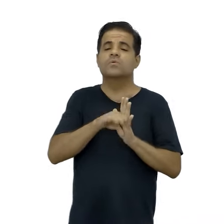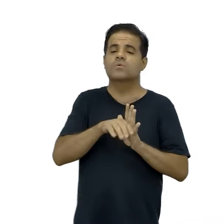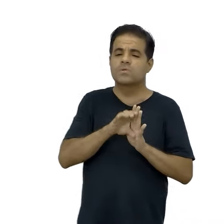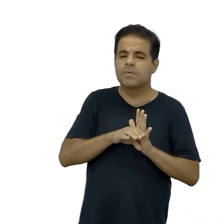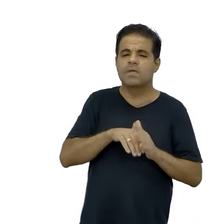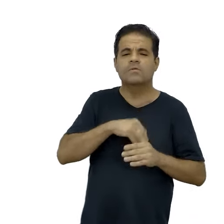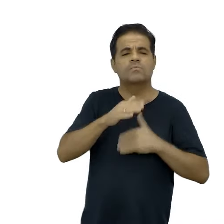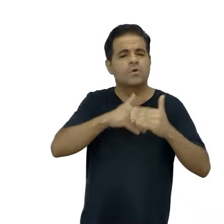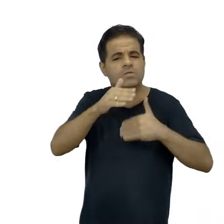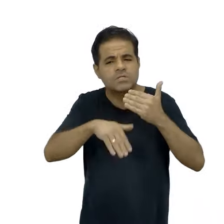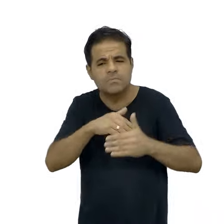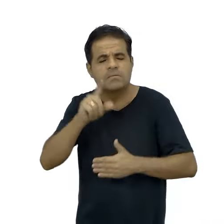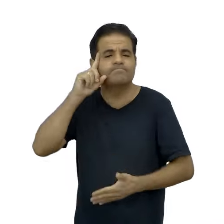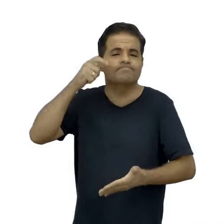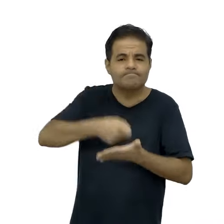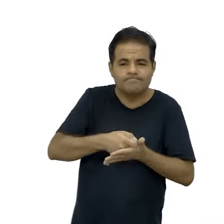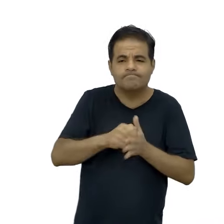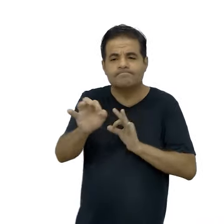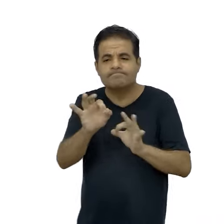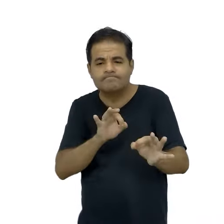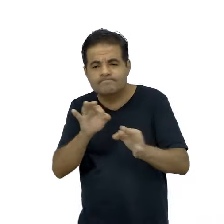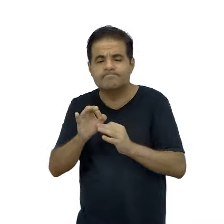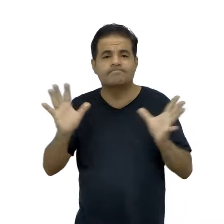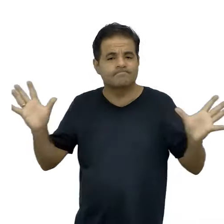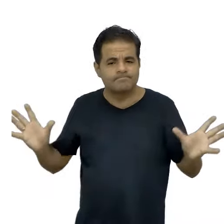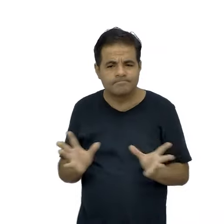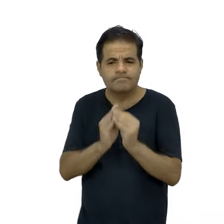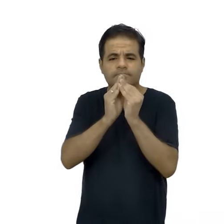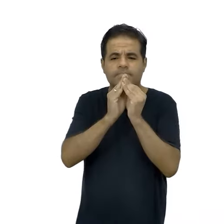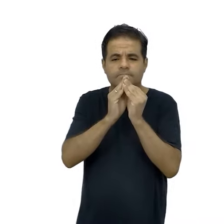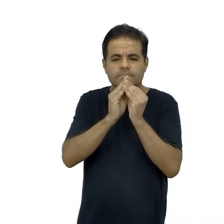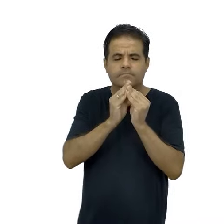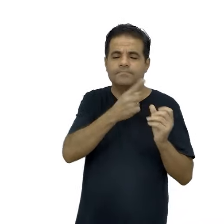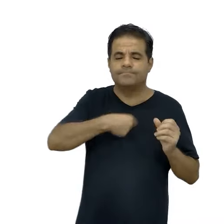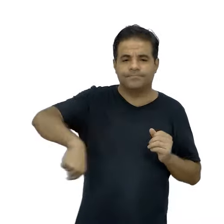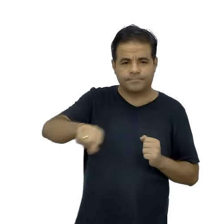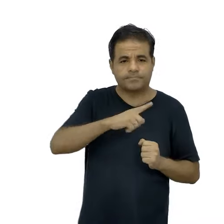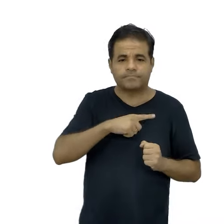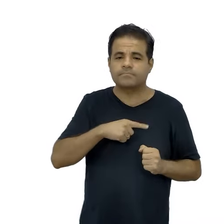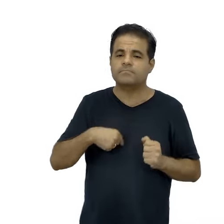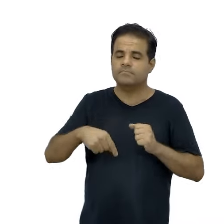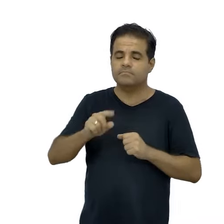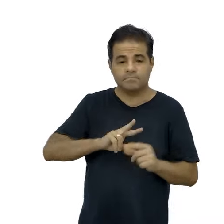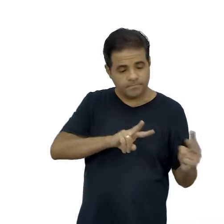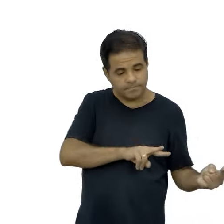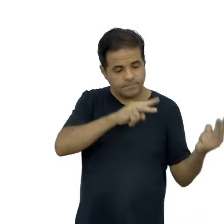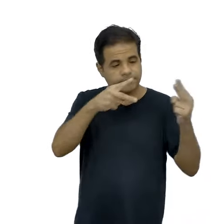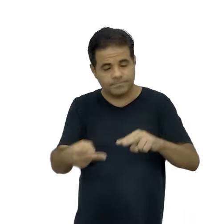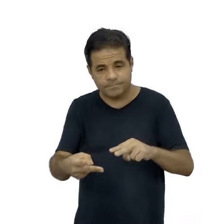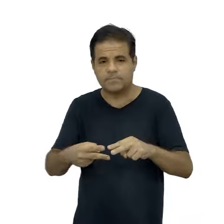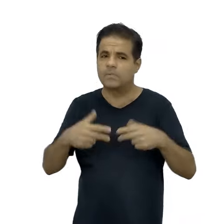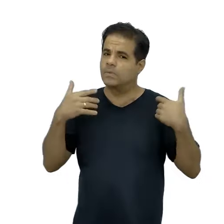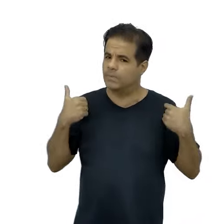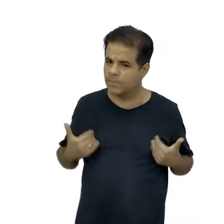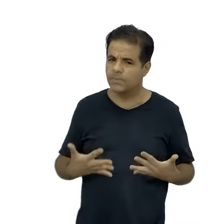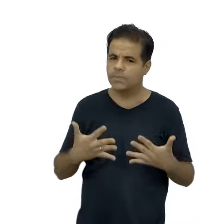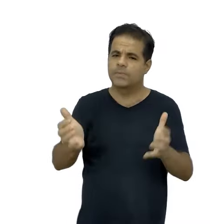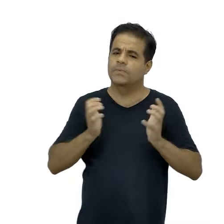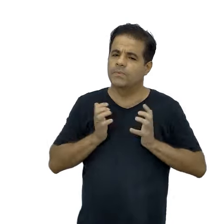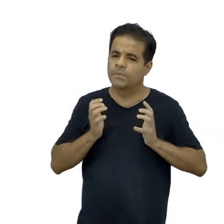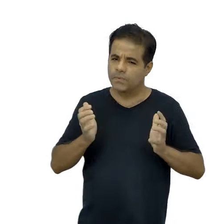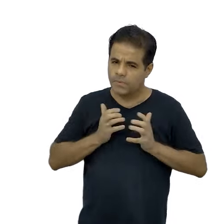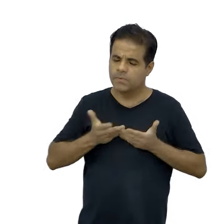os procedimentos, a resolução, a sistematização, e nós tivemos na nossa transmissão de etapa ricas contribuições